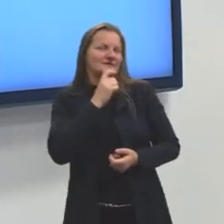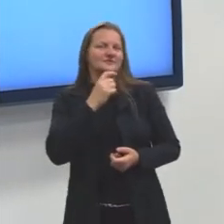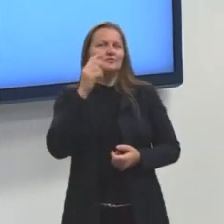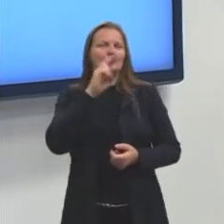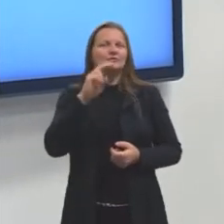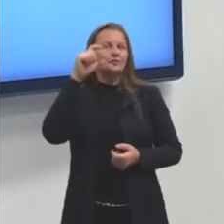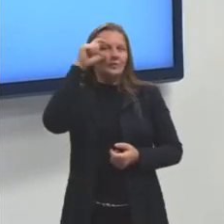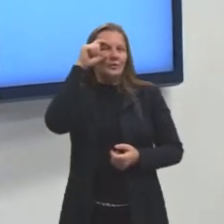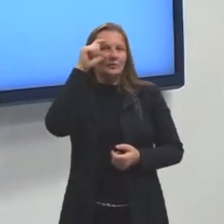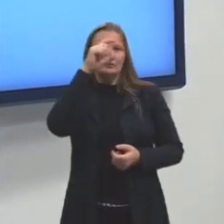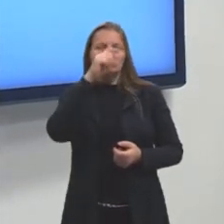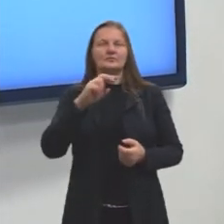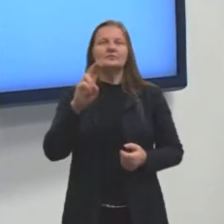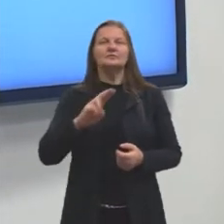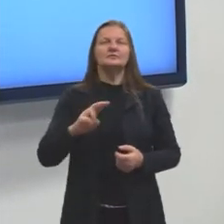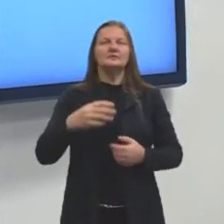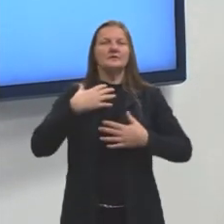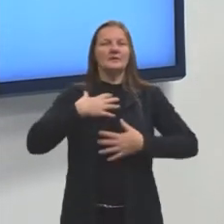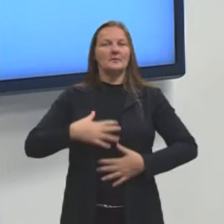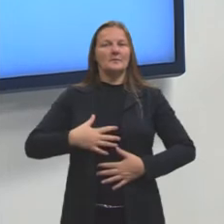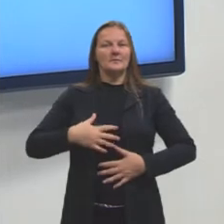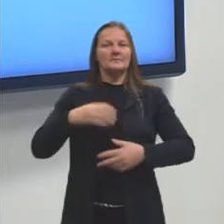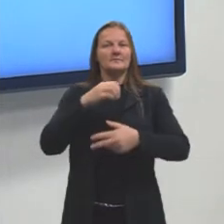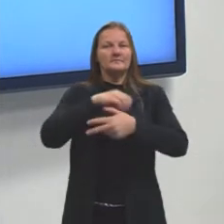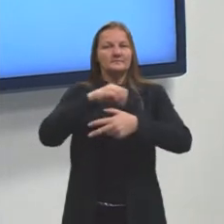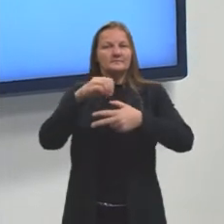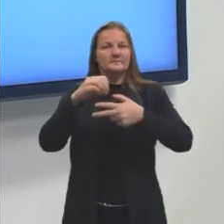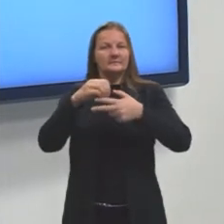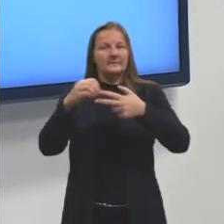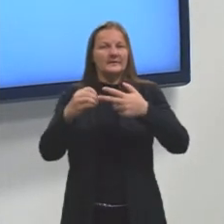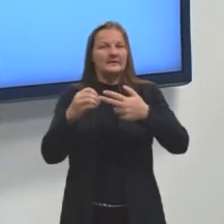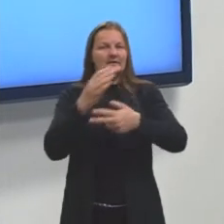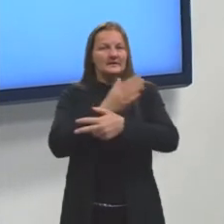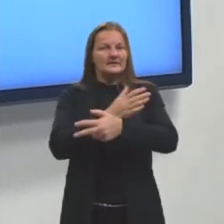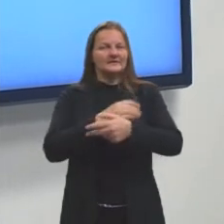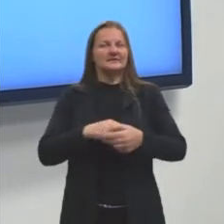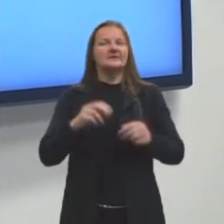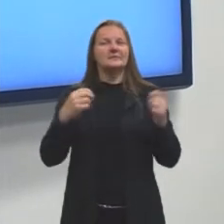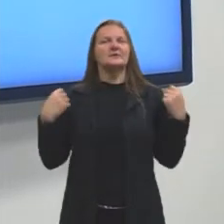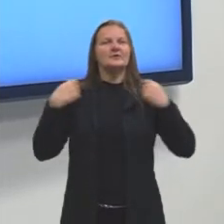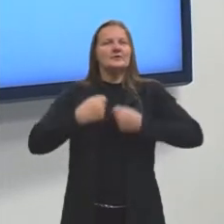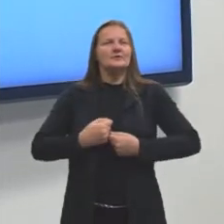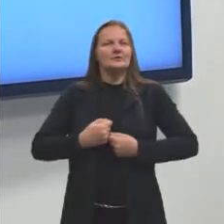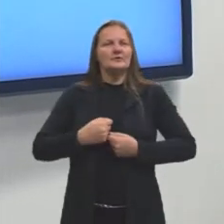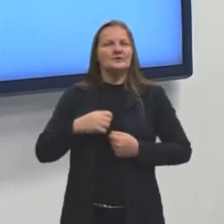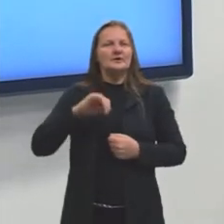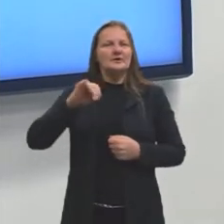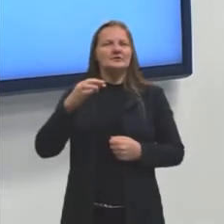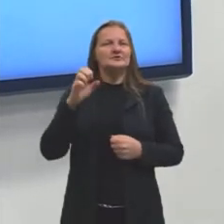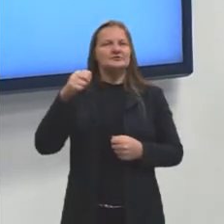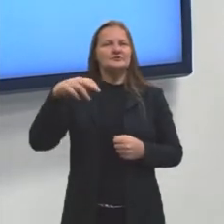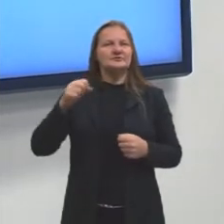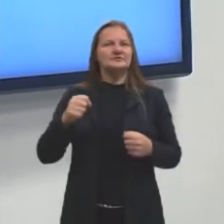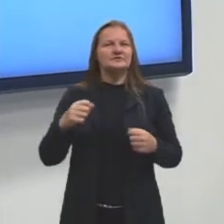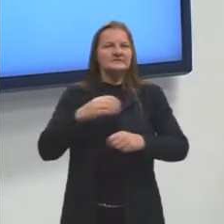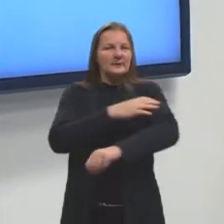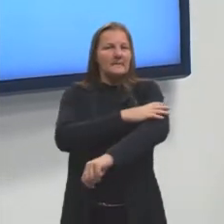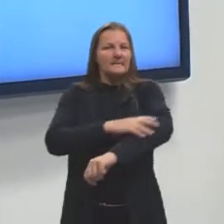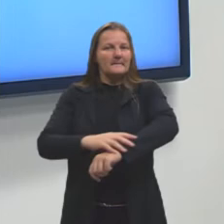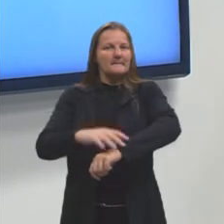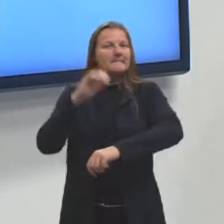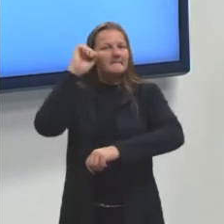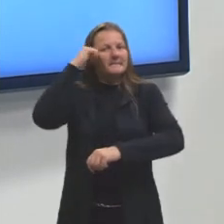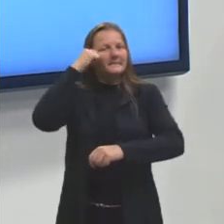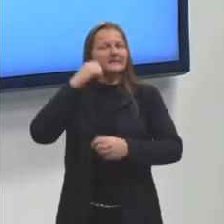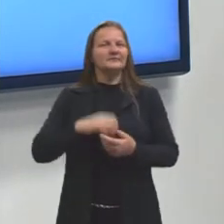uso óculos estou utilizando a camiseta do pré-enem e um casaco jeans com as mangas e moletom preta